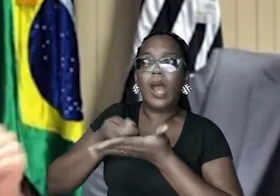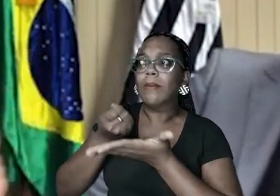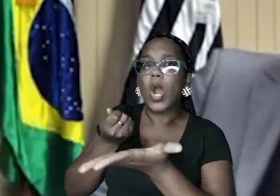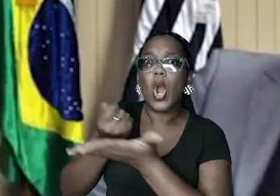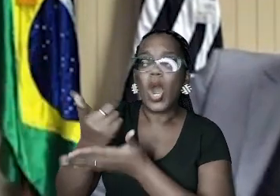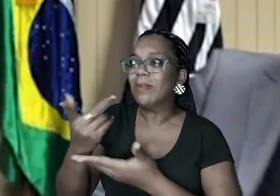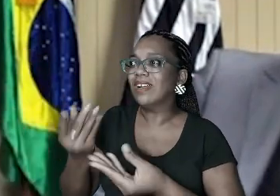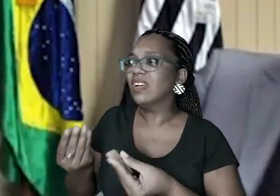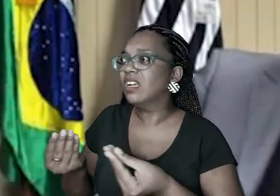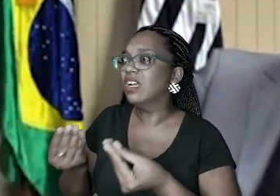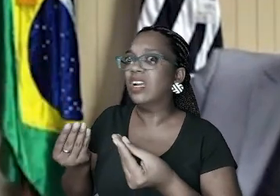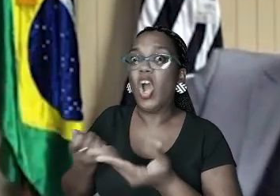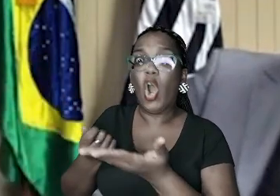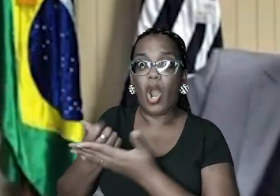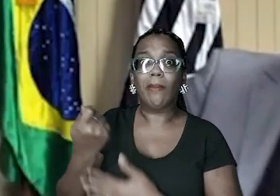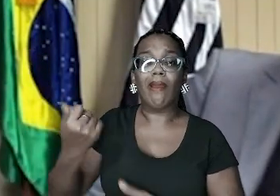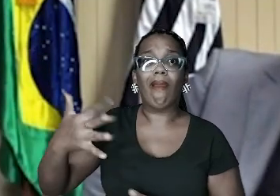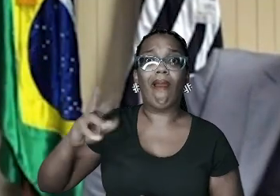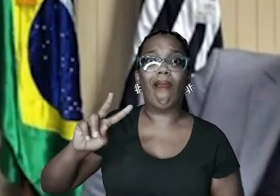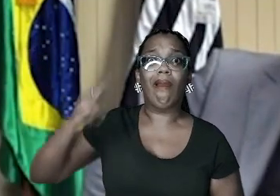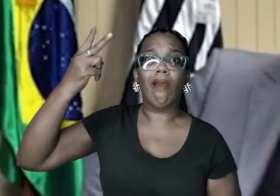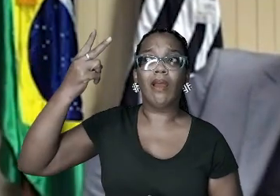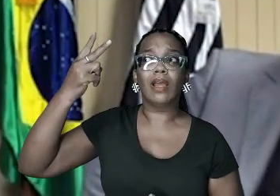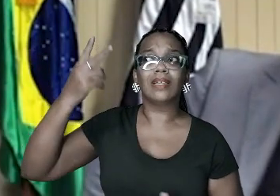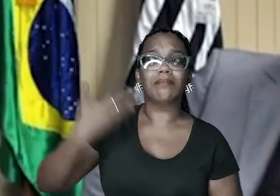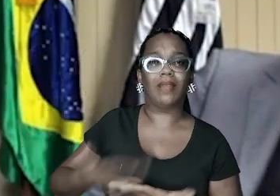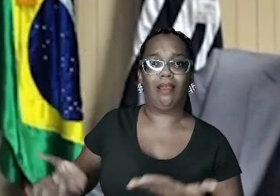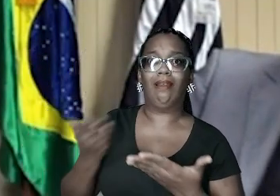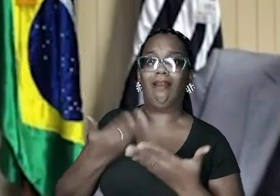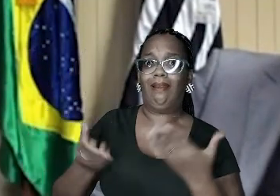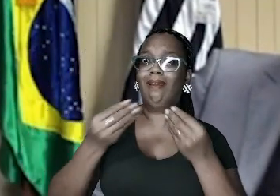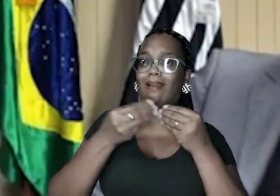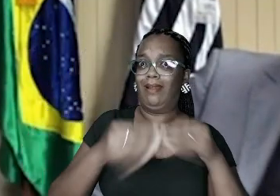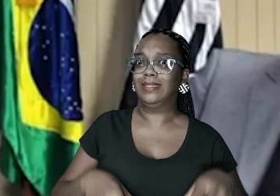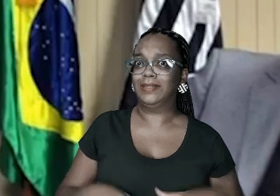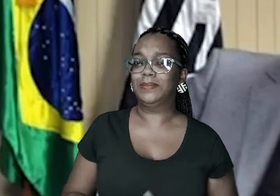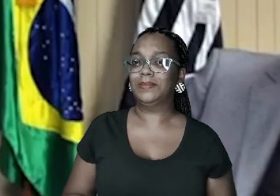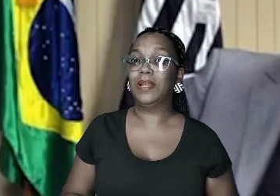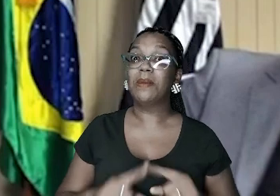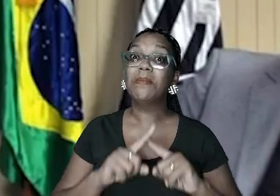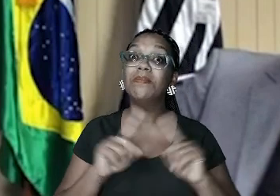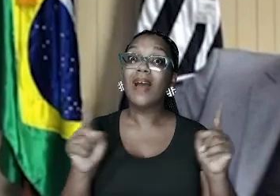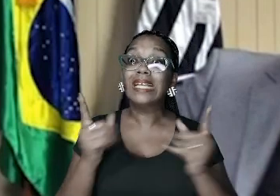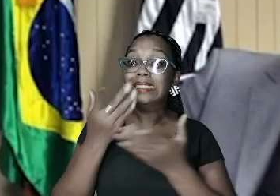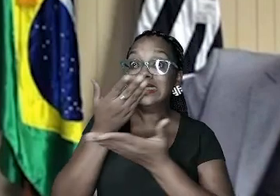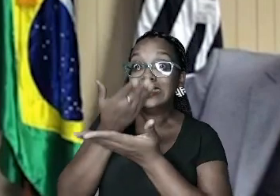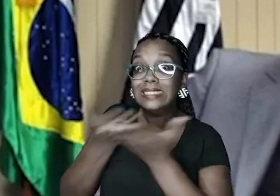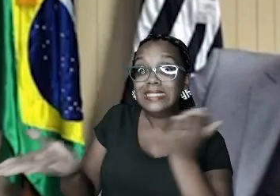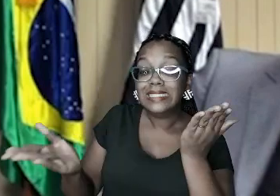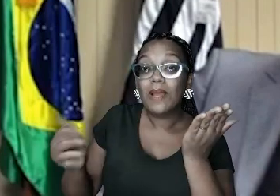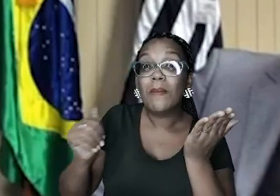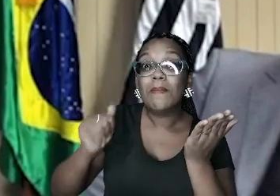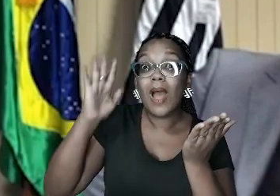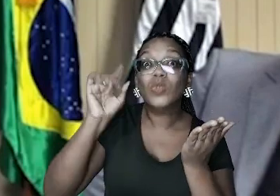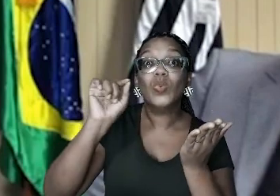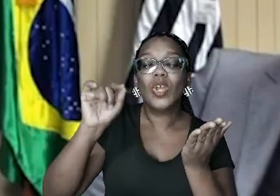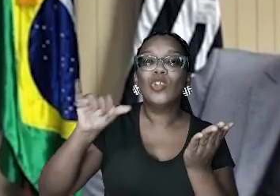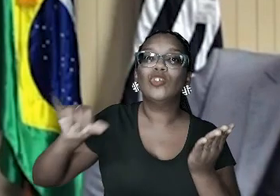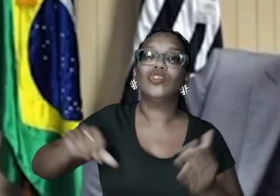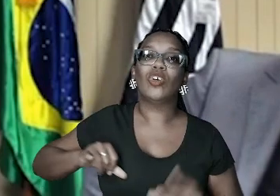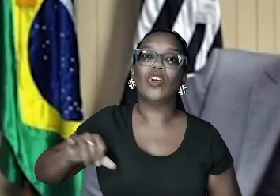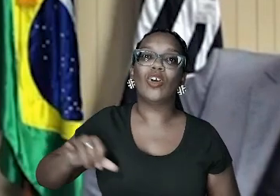a descoberta numa posição de corda quando eles foram obrigados a comprar para entregar eles compraram mais caro sofreu algumas pernas